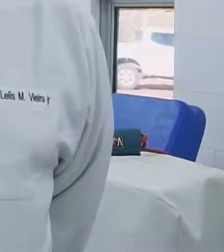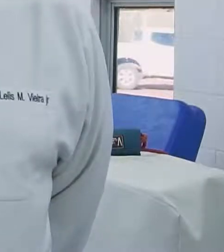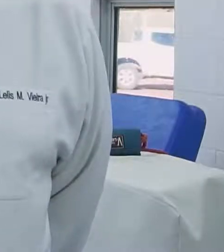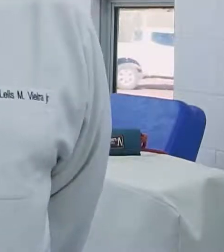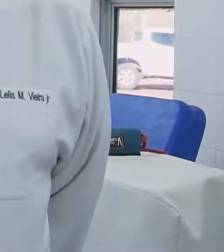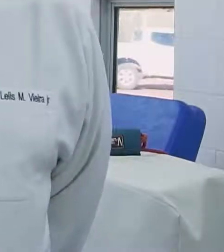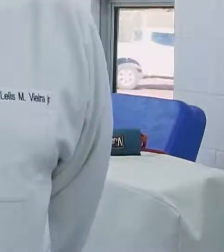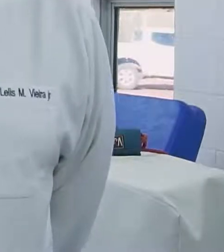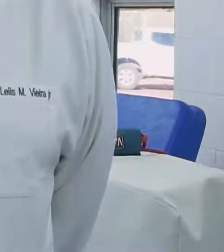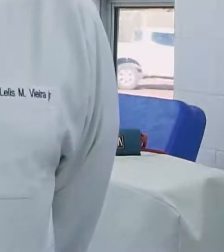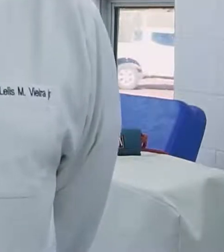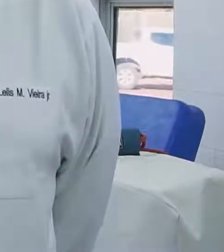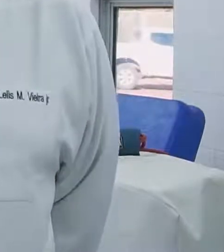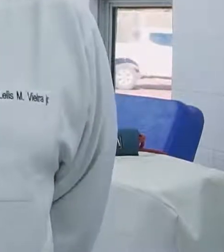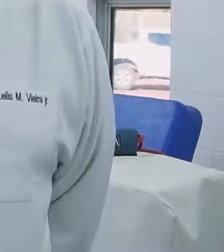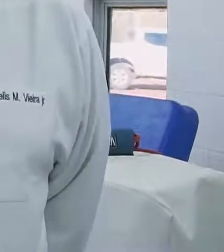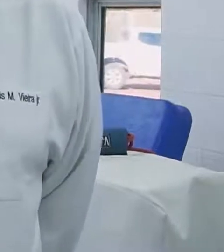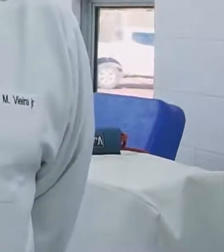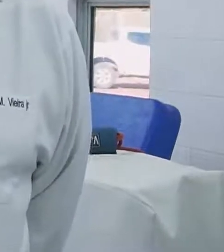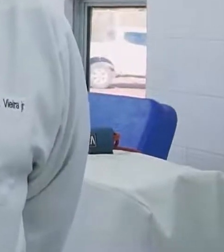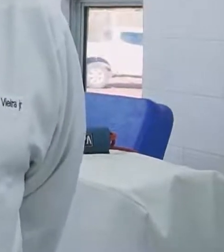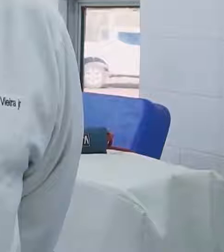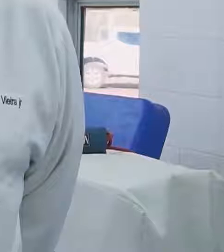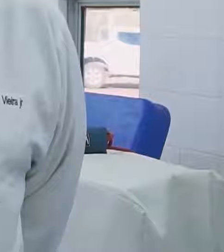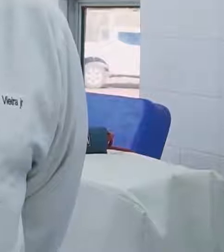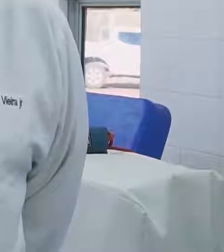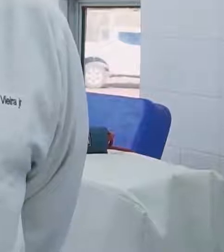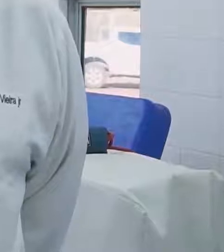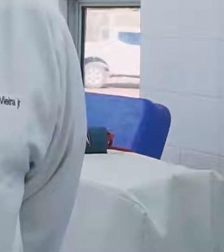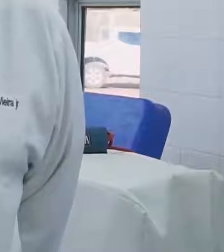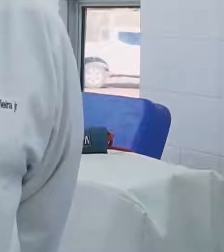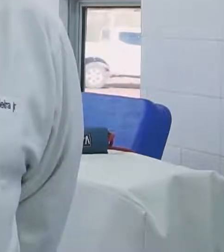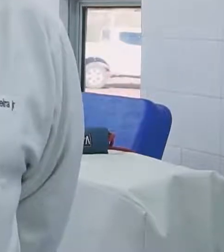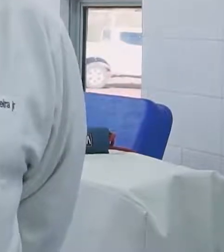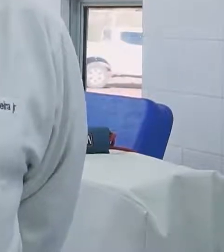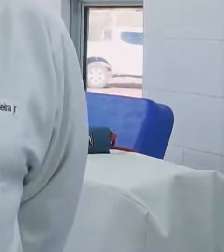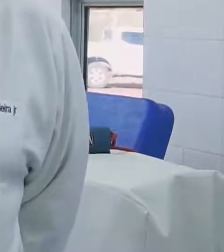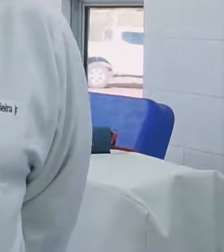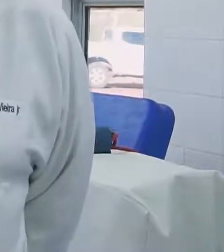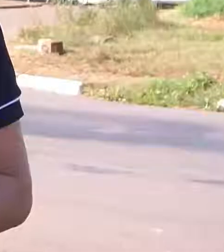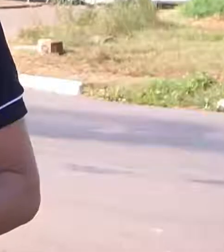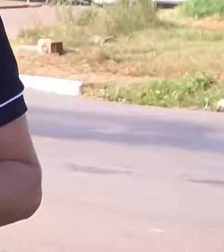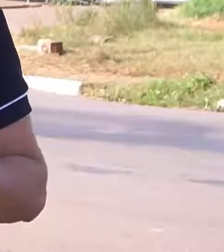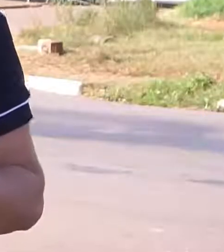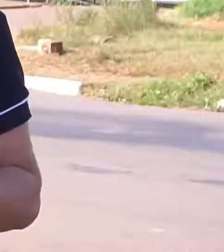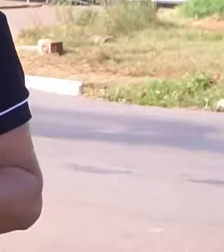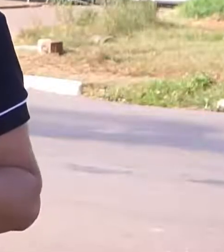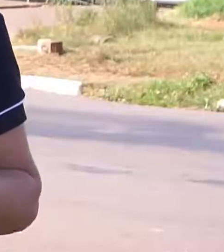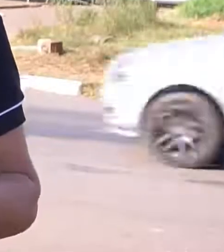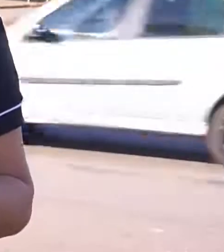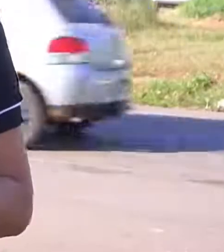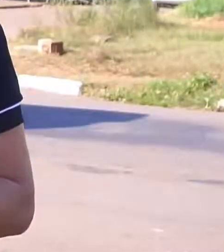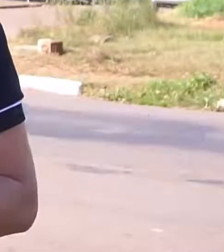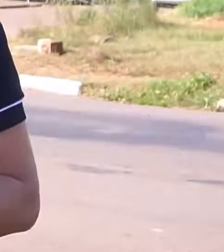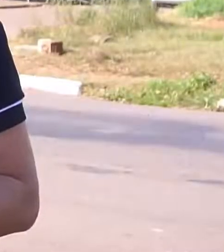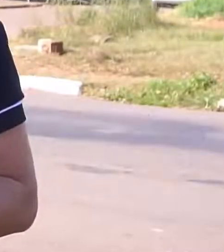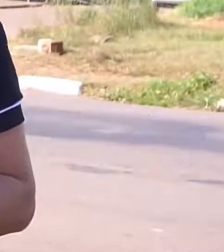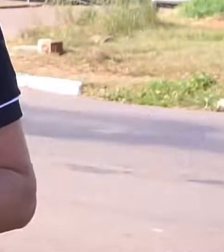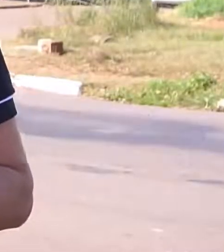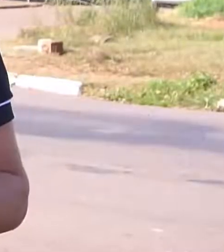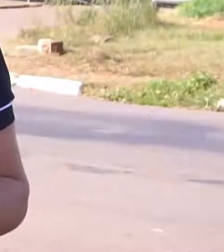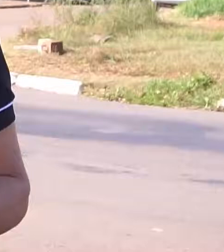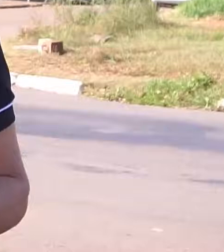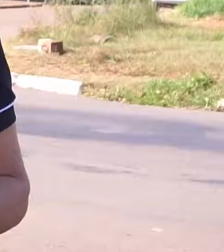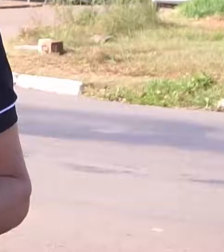tratar necessidades de todos os tipos é vital e nunca se sabe quem vai precisar. No Brasil, pessoas com